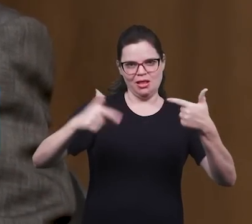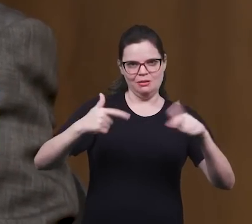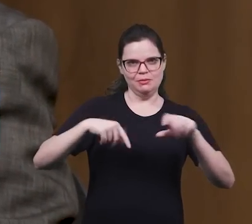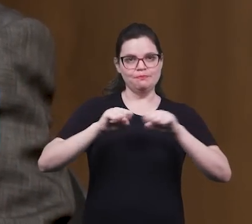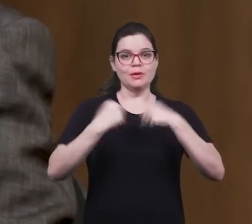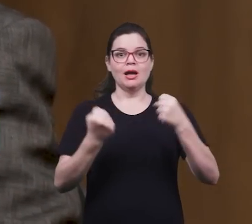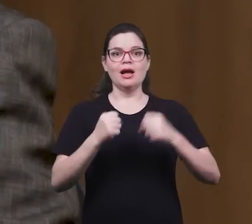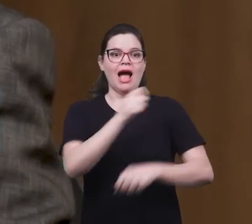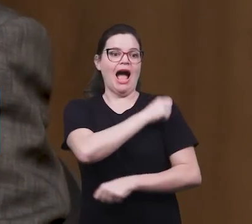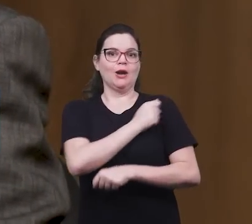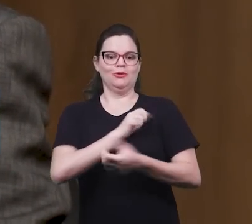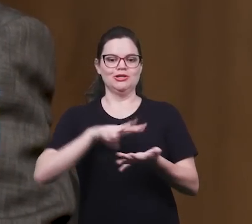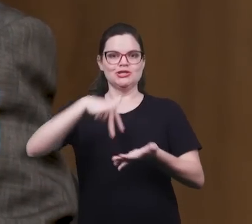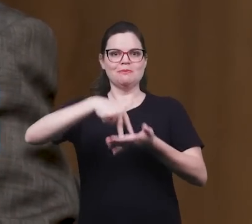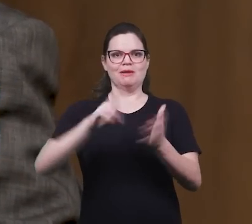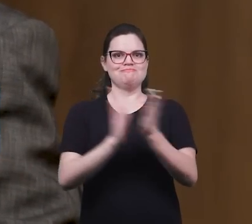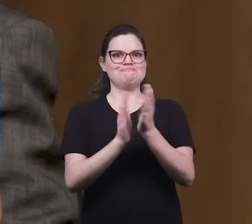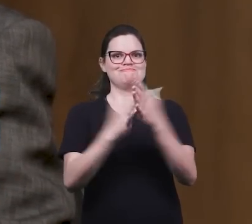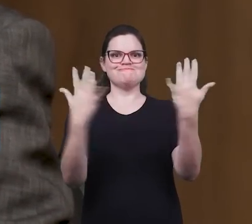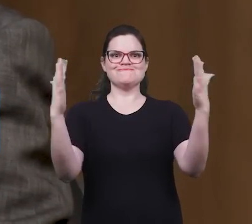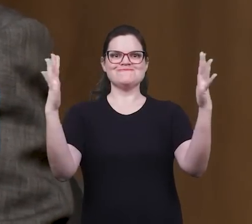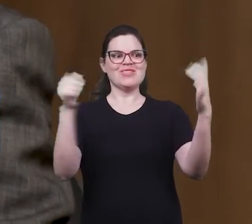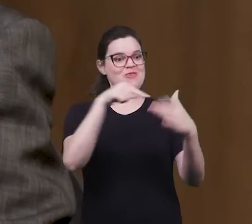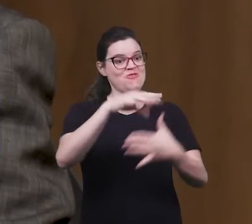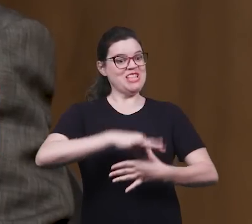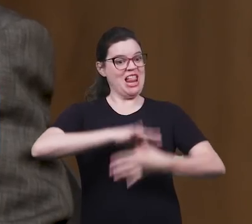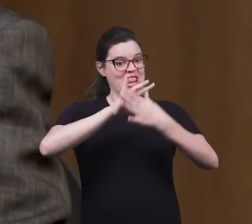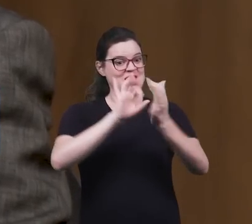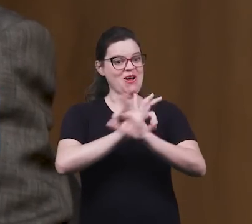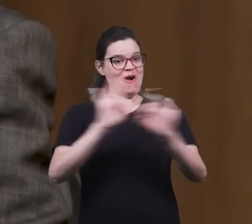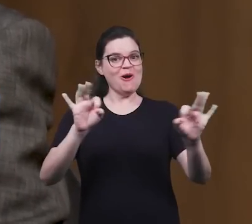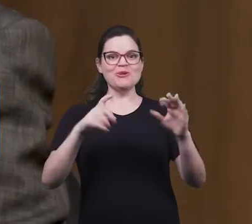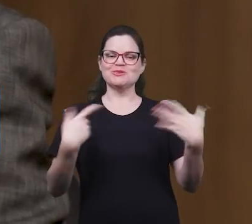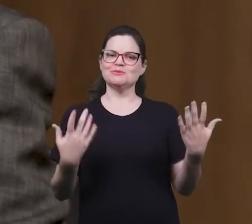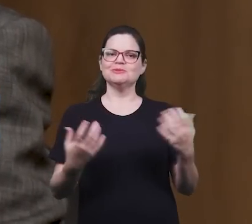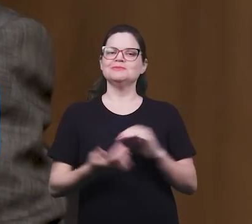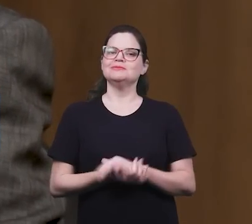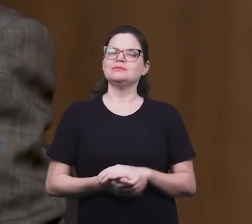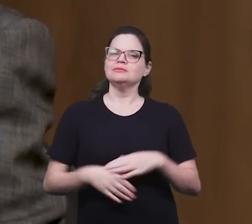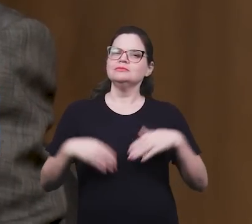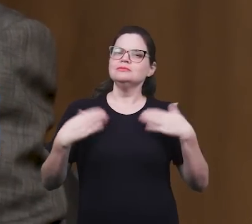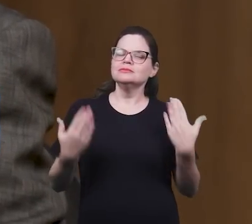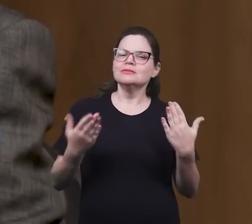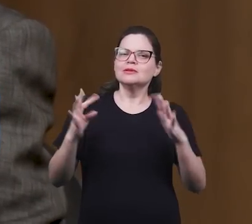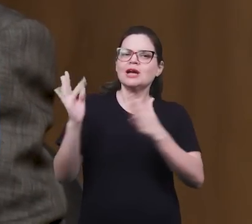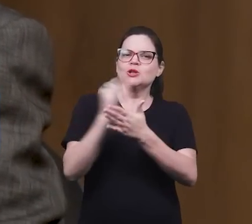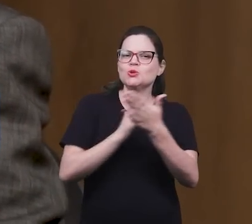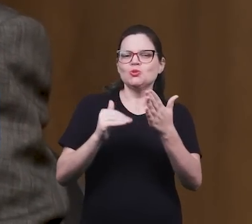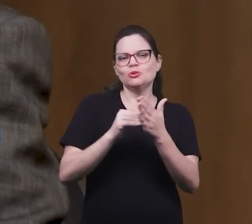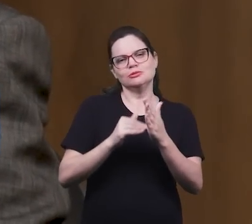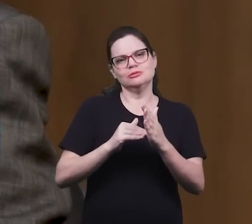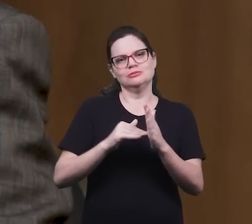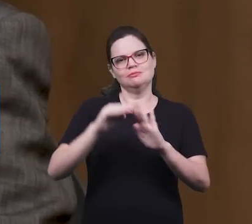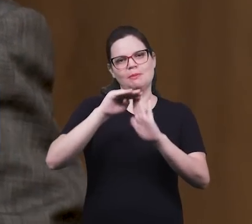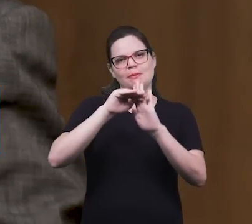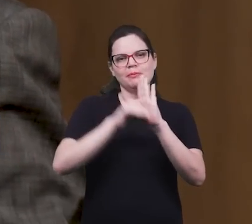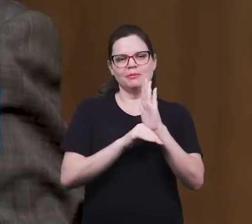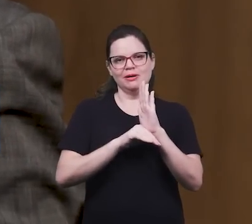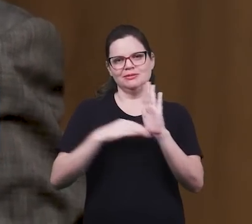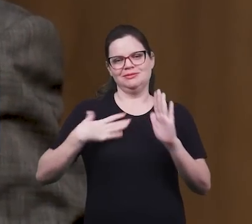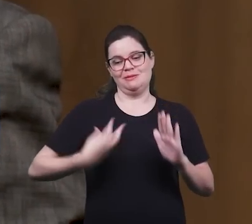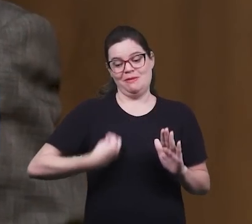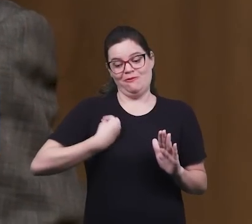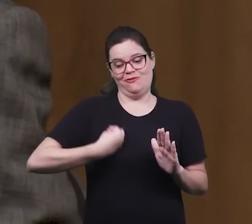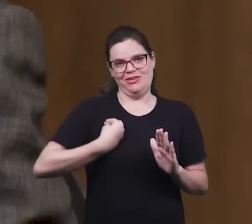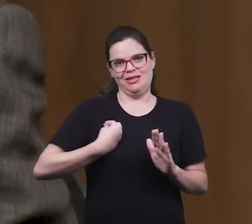ficavam de pé e batiam palma, queria que eu fosse líder do Grêmio, aquela história toda. Então esse aspecto de, vamos dizer, a minha vida